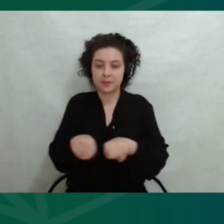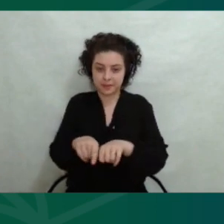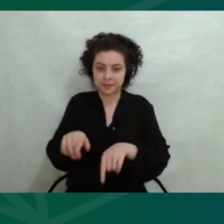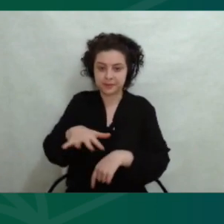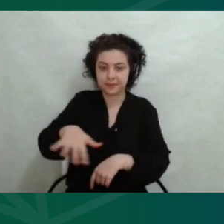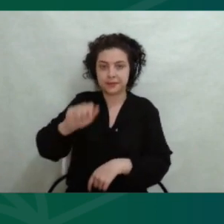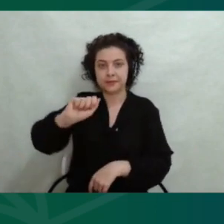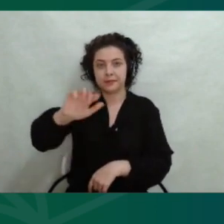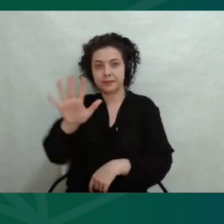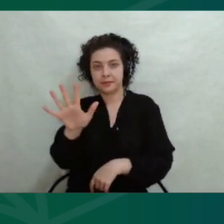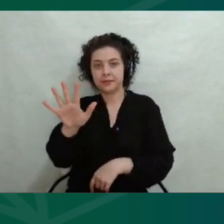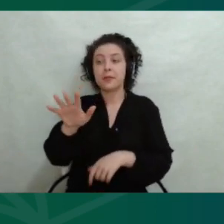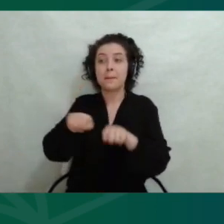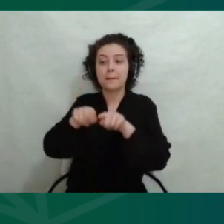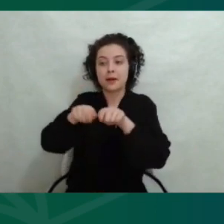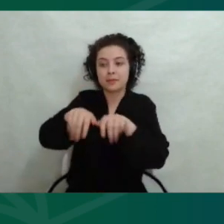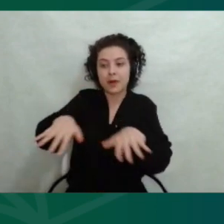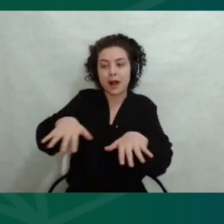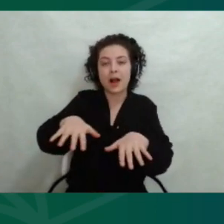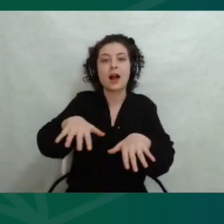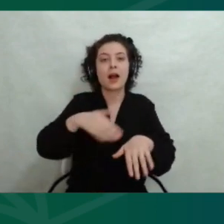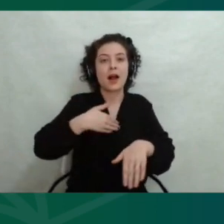se expandiu para a Arábia Saudita.